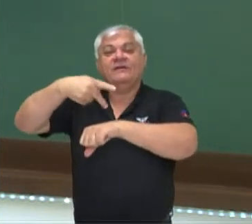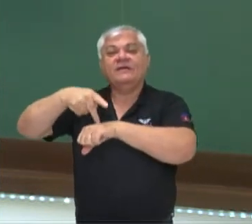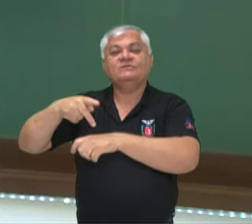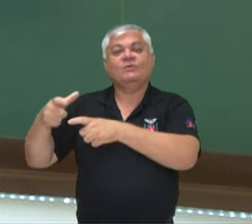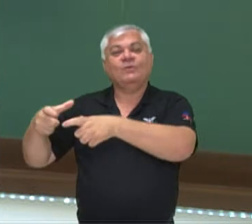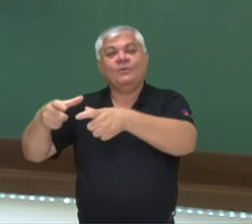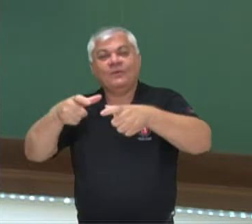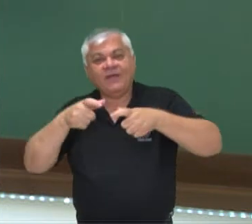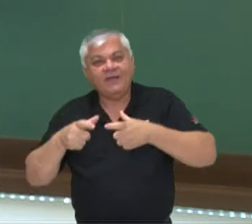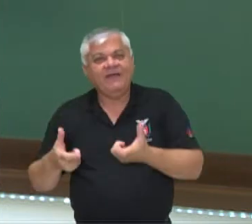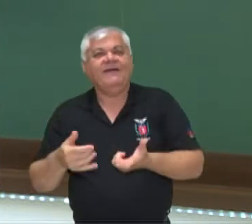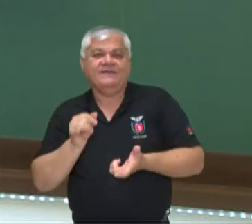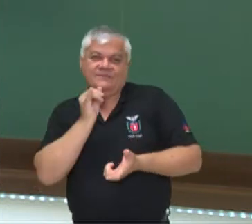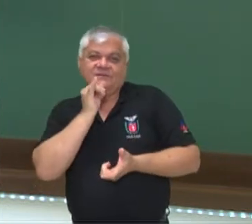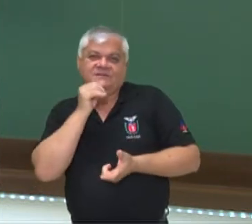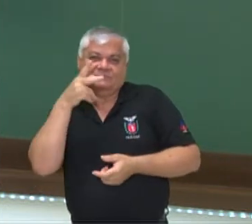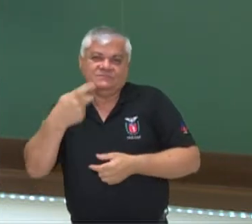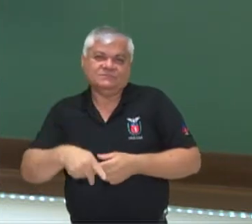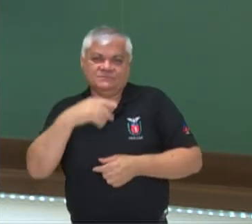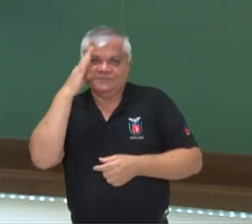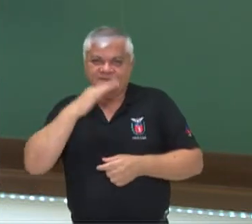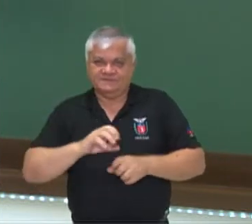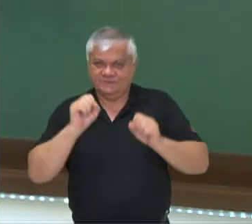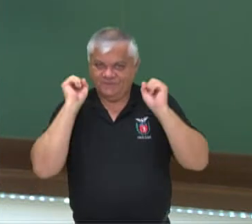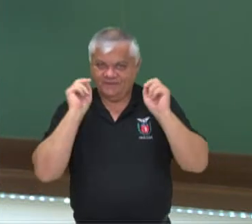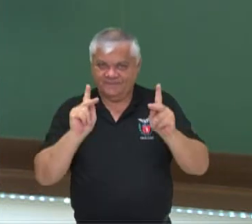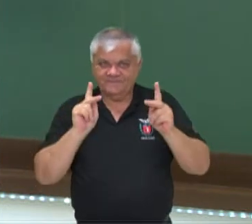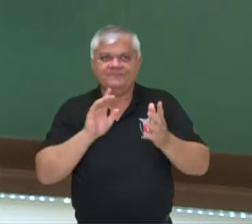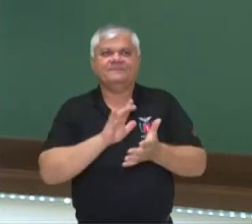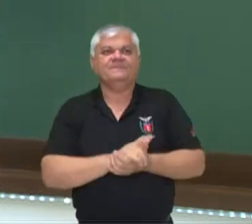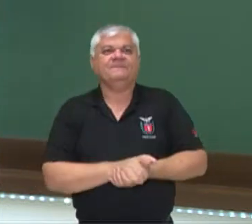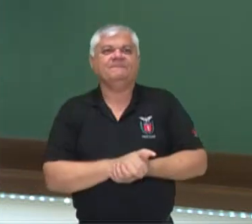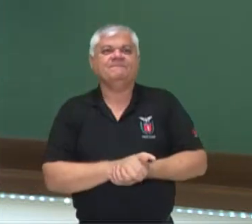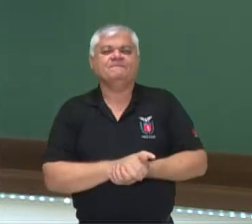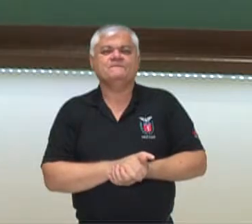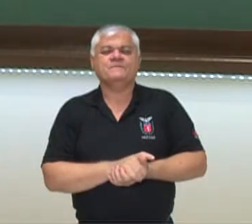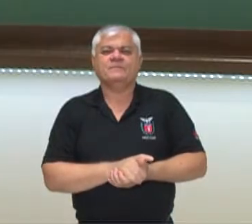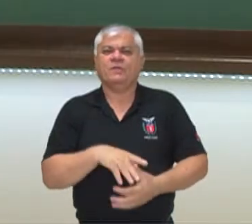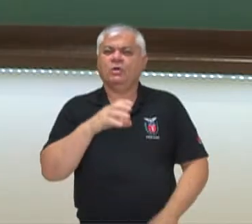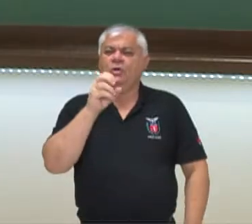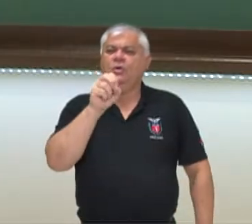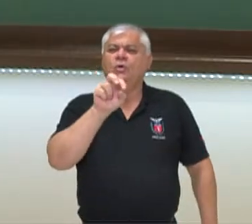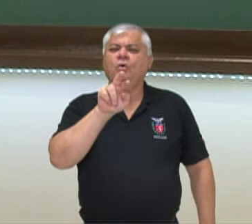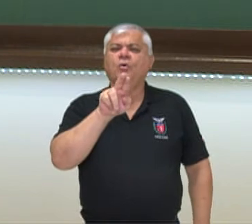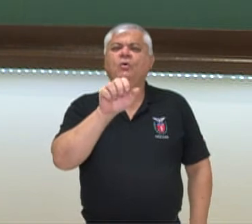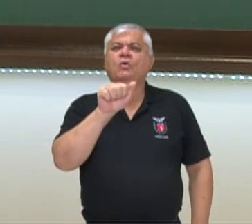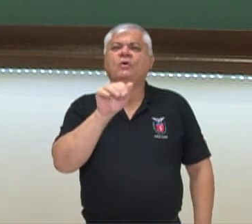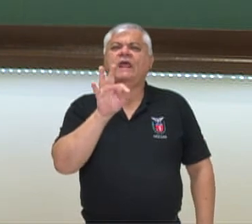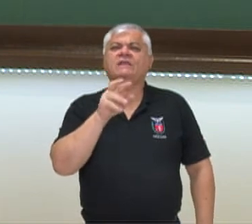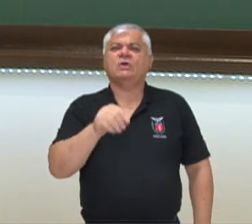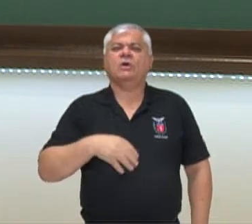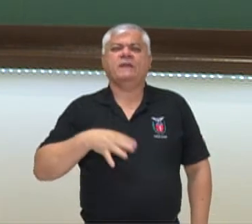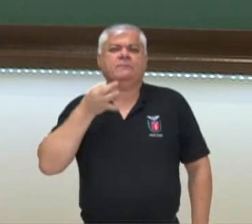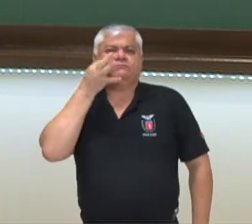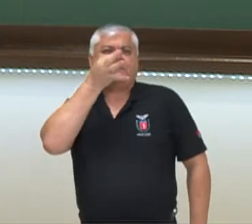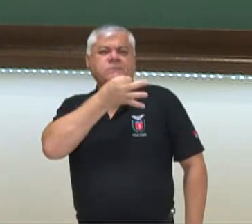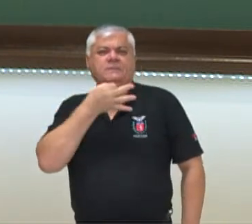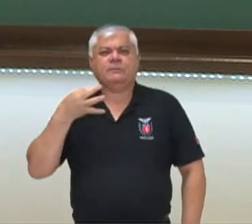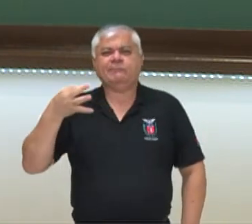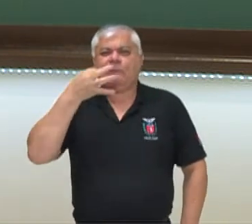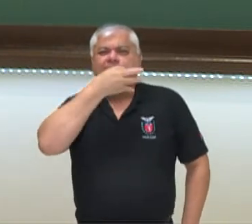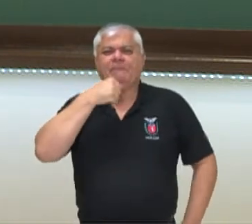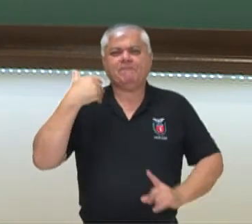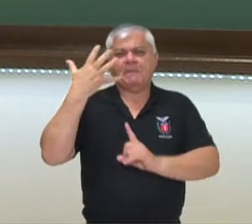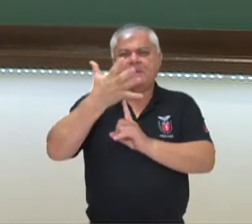gente pegar, por exemplo, a sociedade brasileira. Beleza? Pessoal, oratória, né? A importância de falar bem em público,